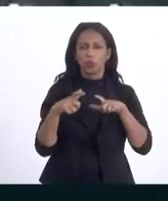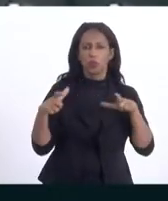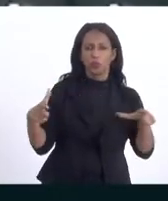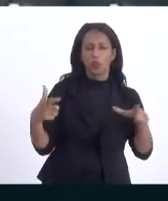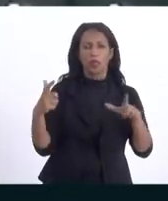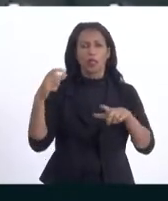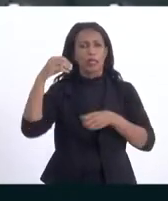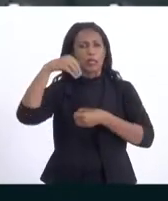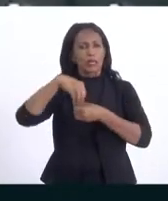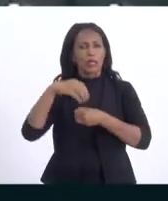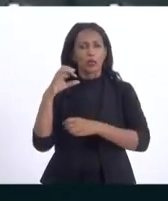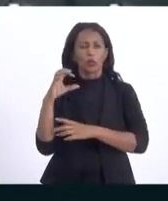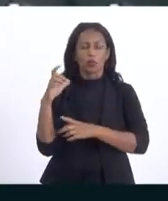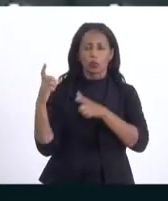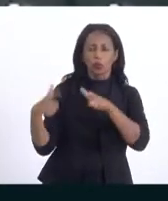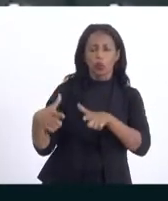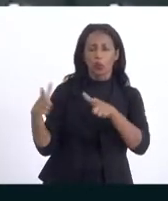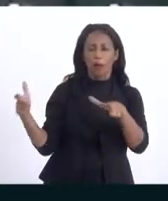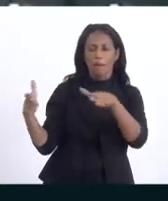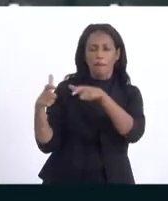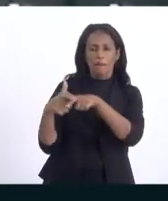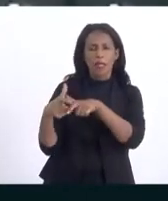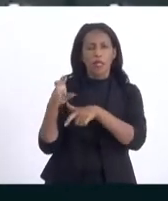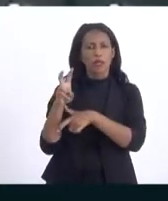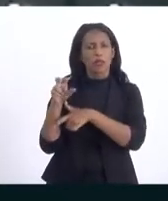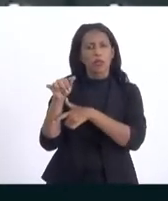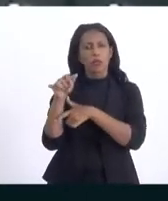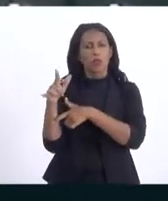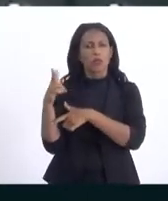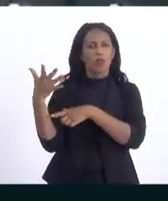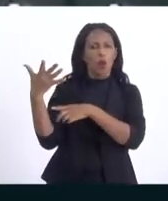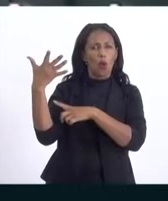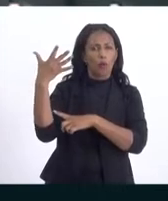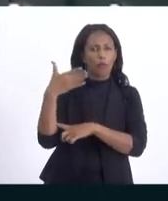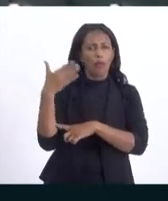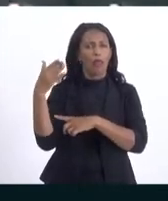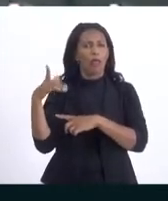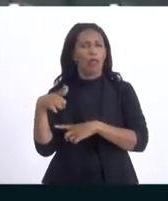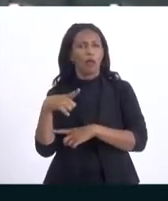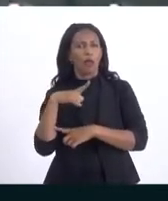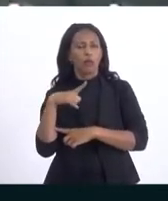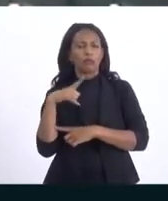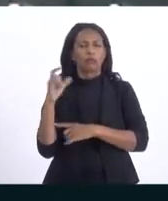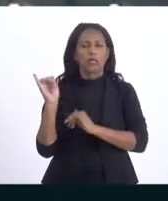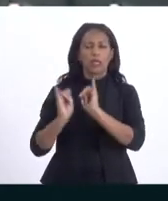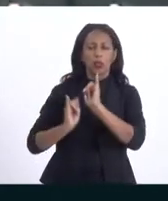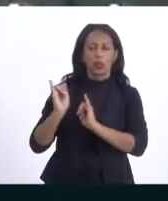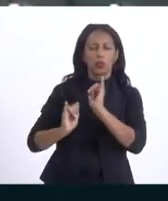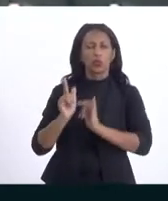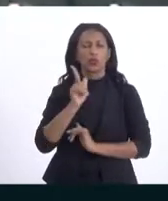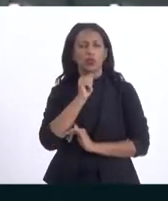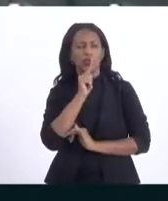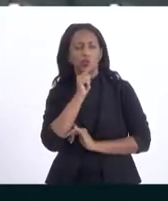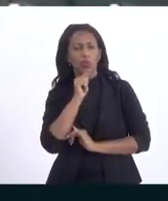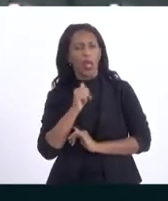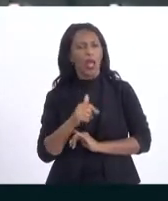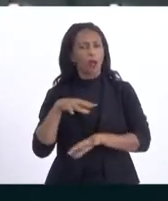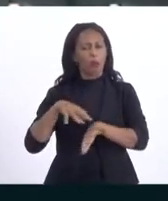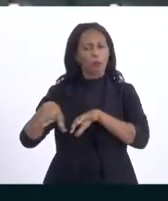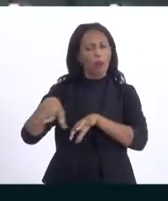de um lugar pequeno, com 5 mil habitantes, 15 hotéis, confecções, 4 indústrias de água mineral, e